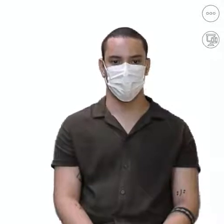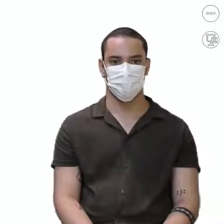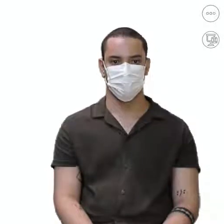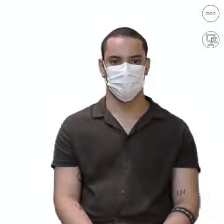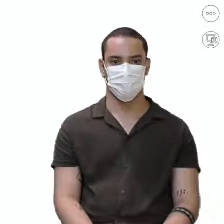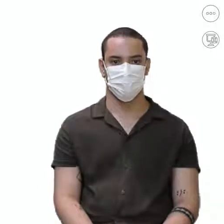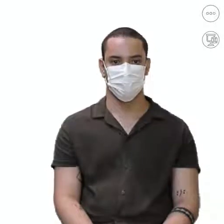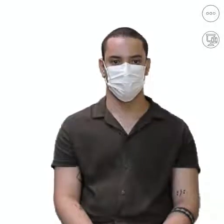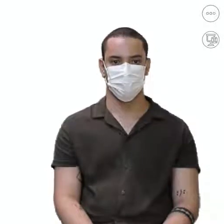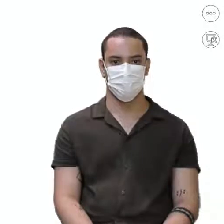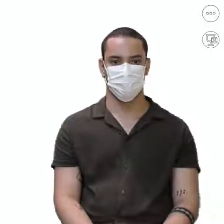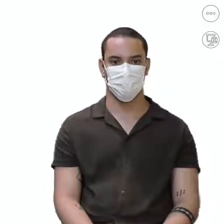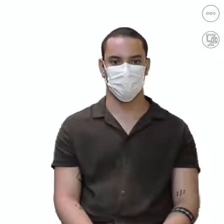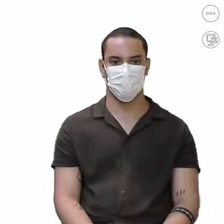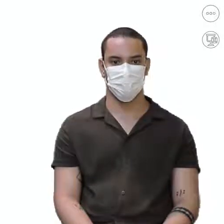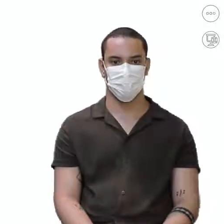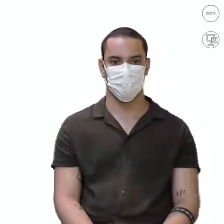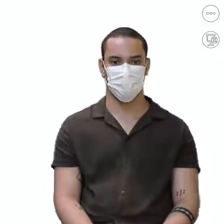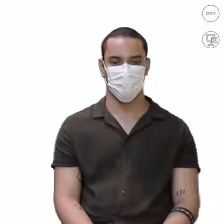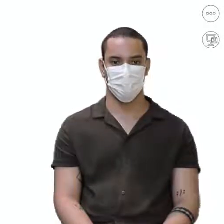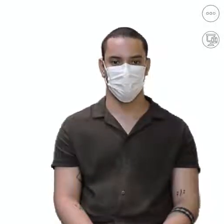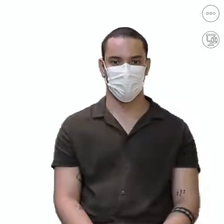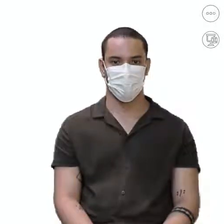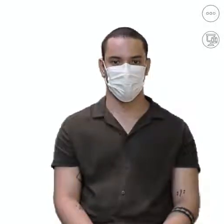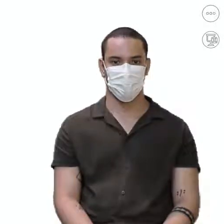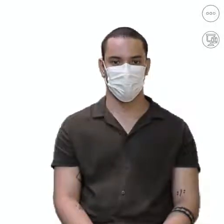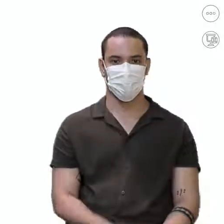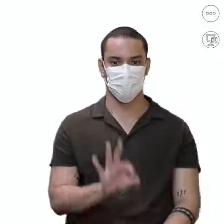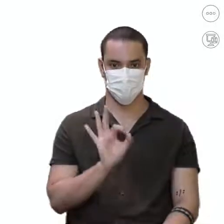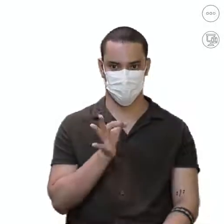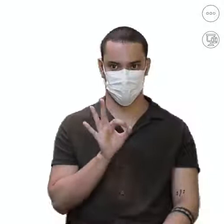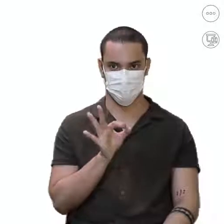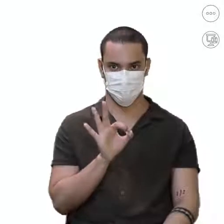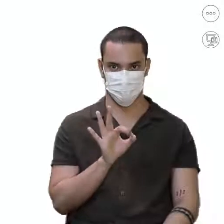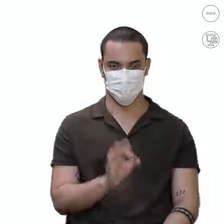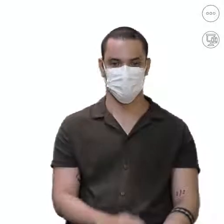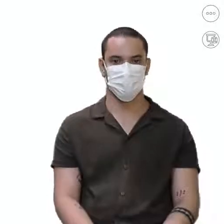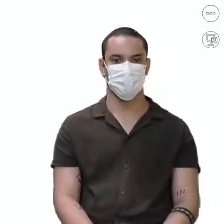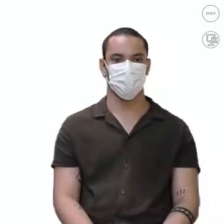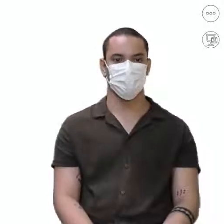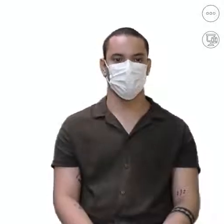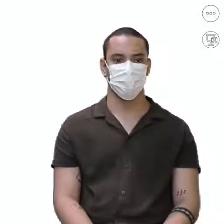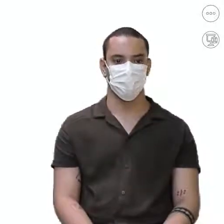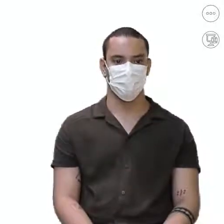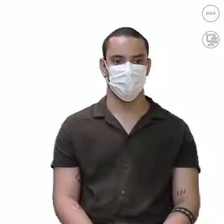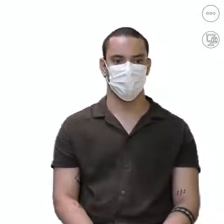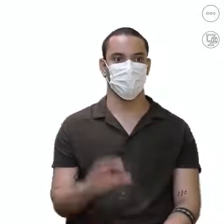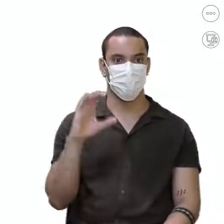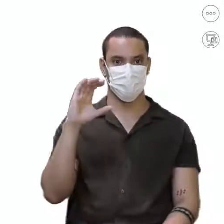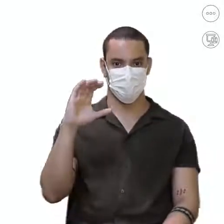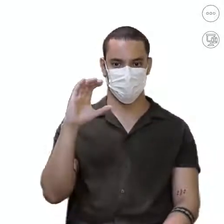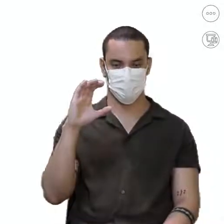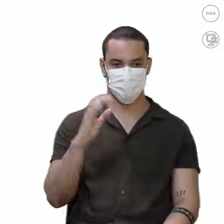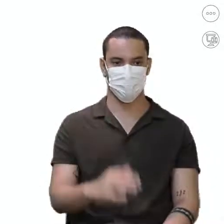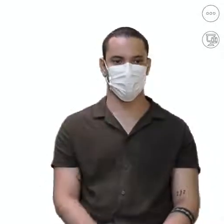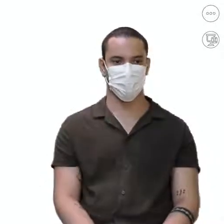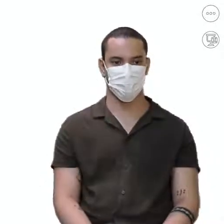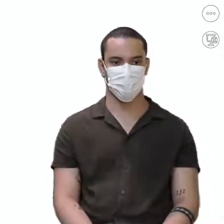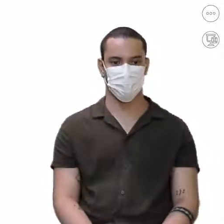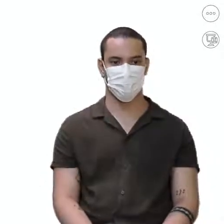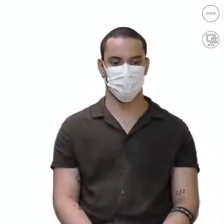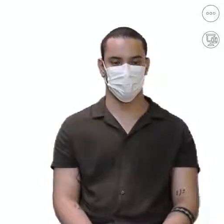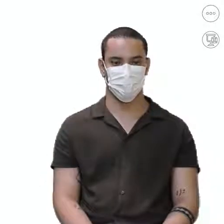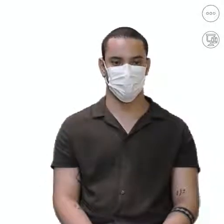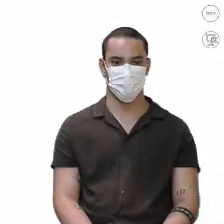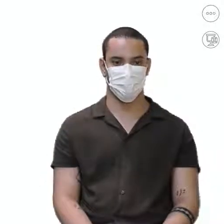Proceed. Falta um E aqui. Proceed. We will proceed according to plan. Letter C. Letra C.